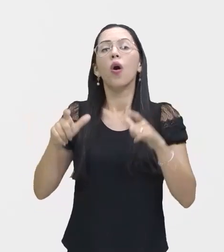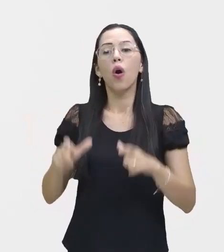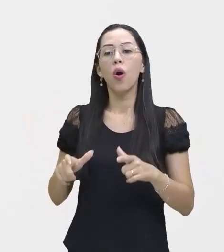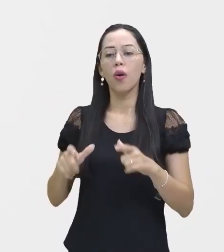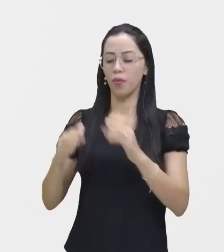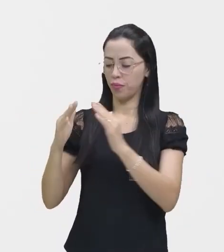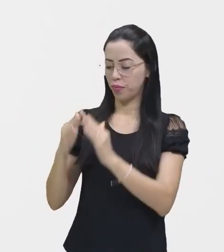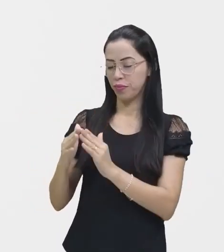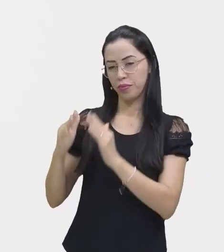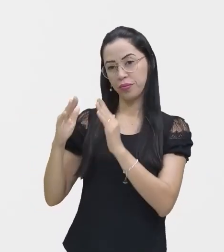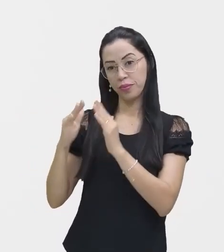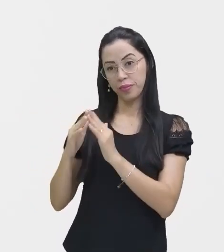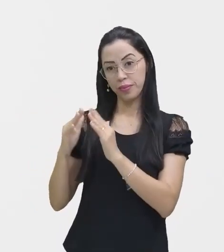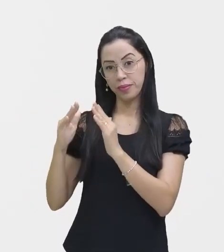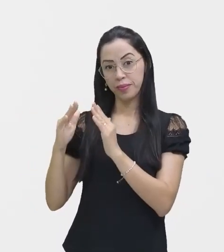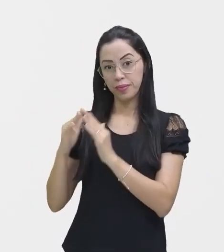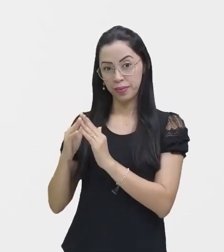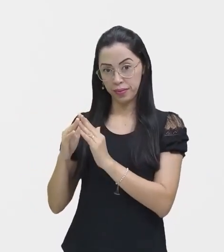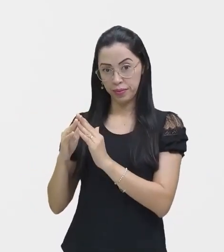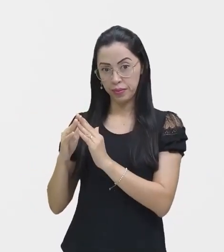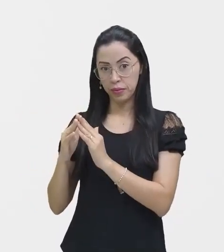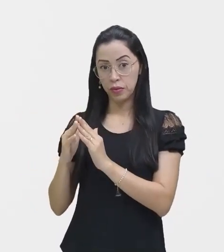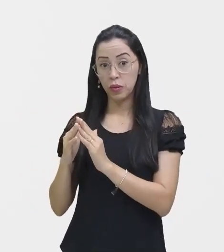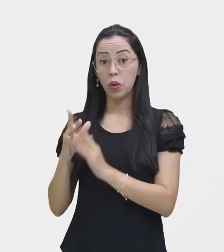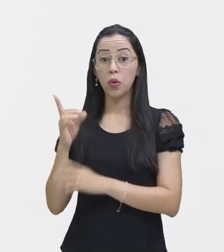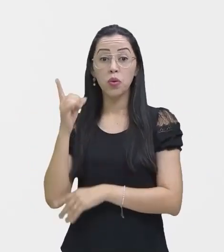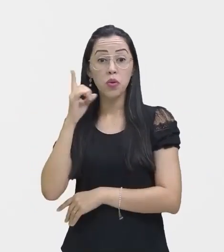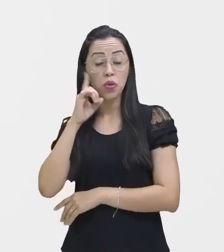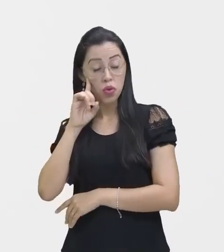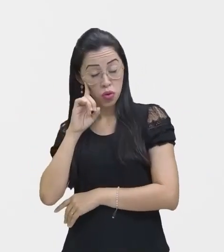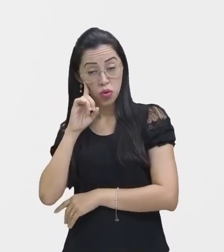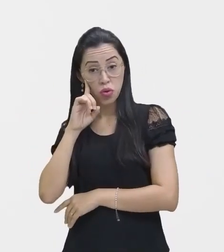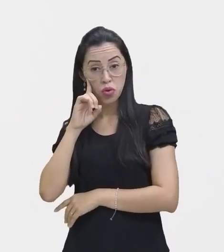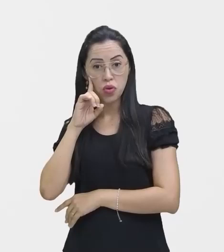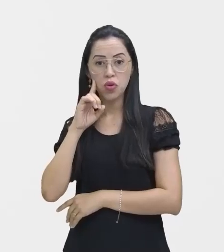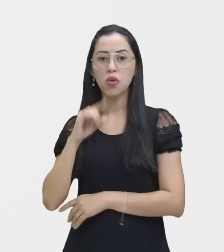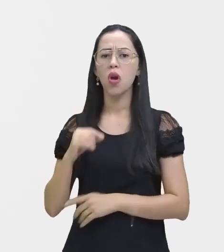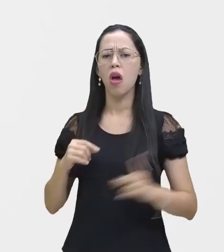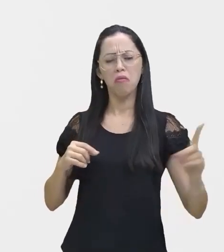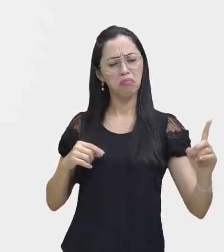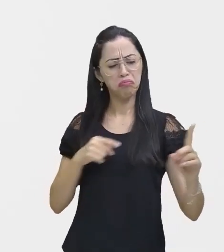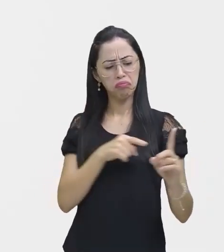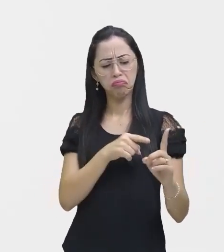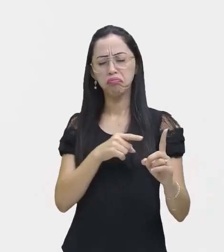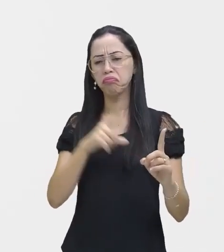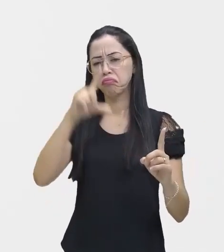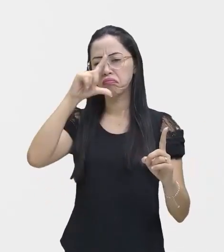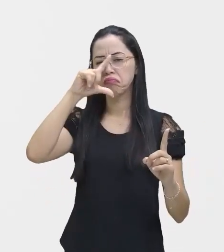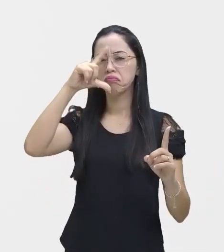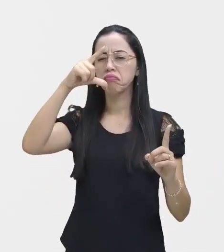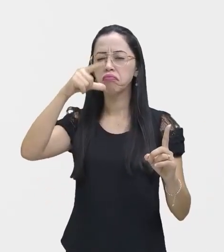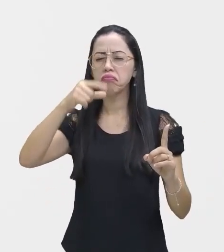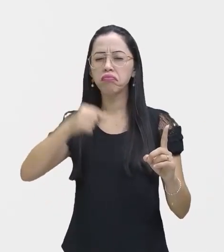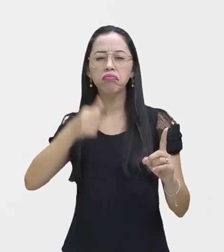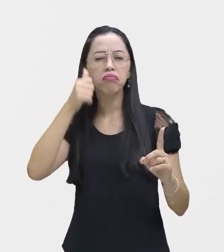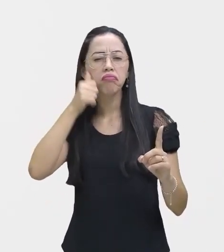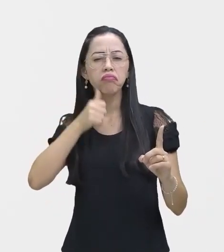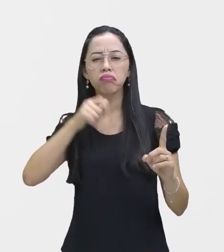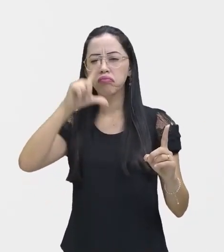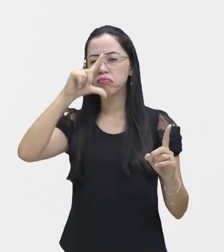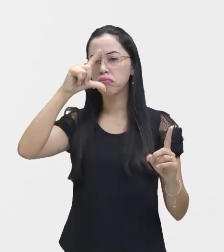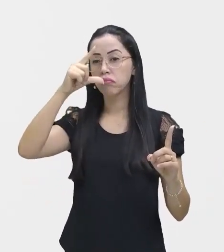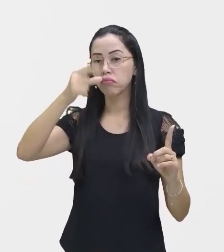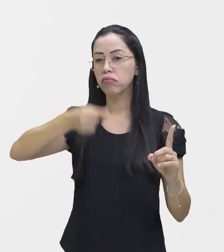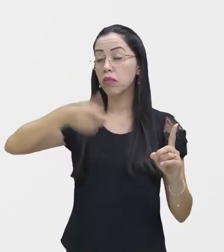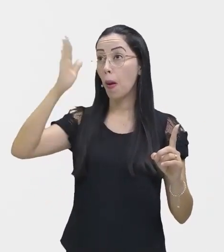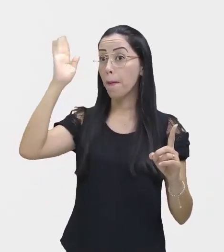seu lar, no seu lar. Um dia feiticeira má, muito má, muito